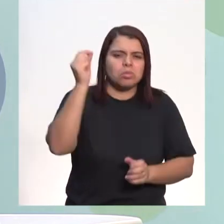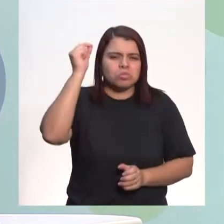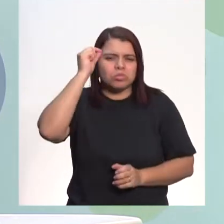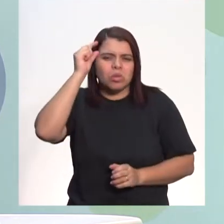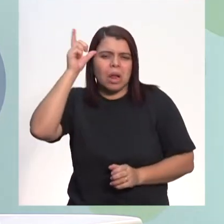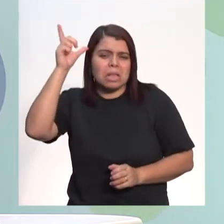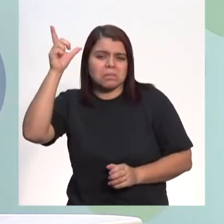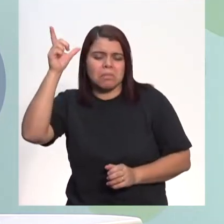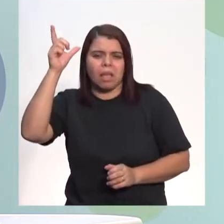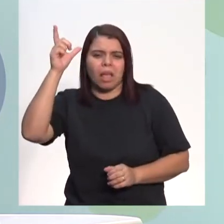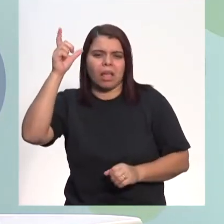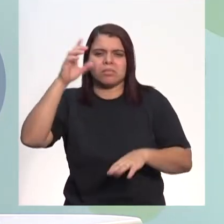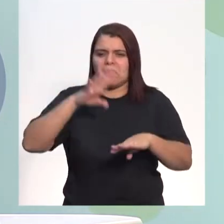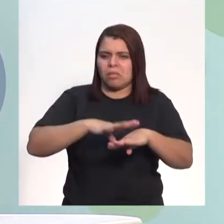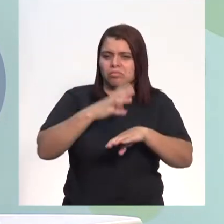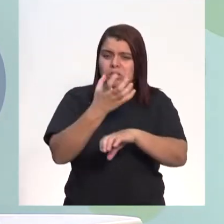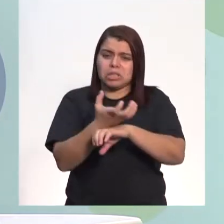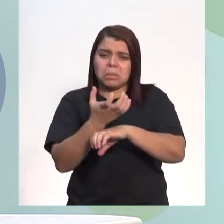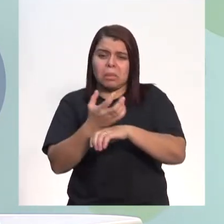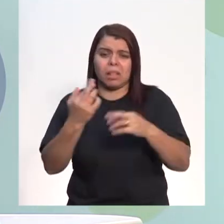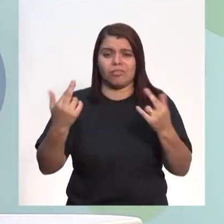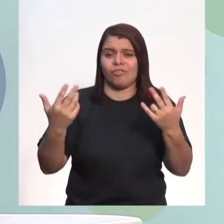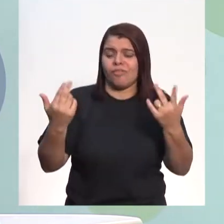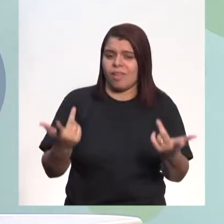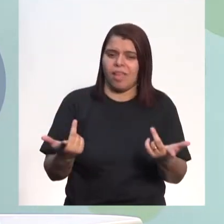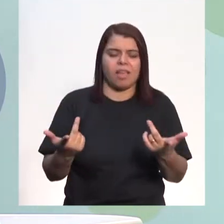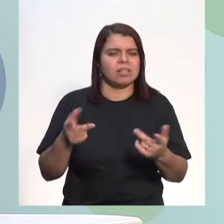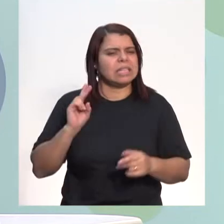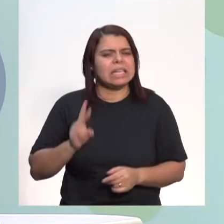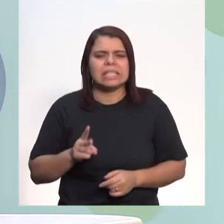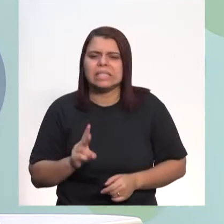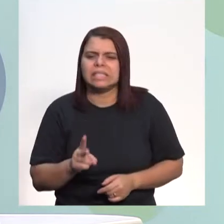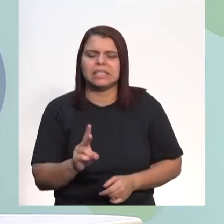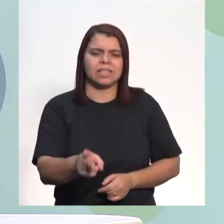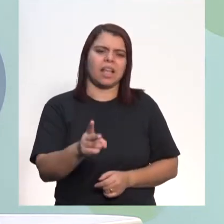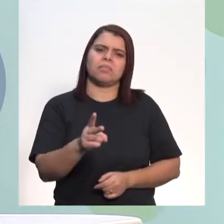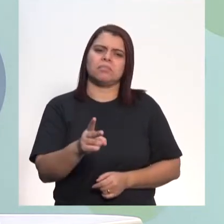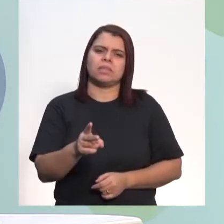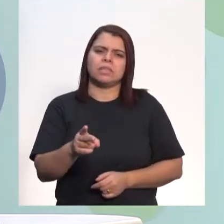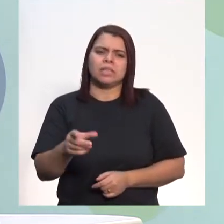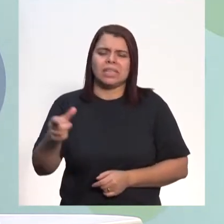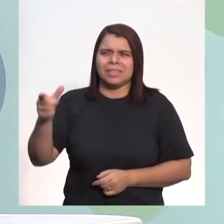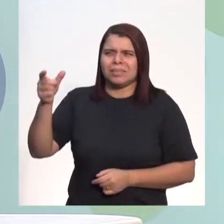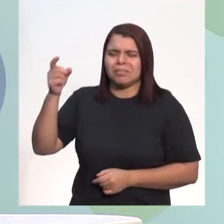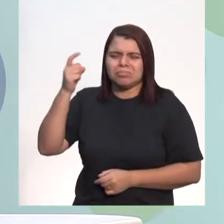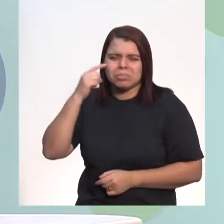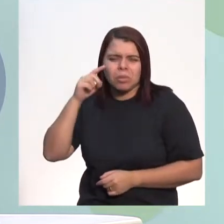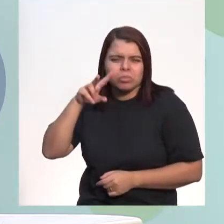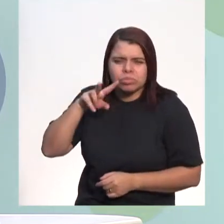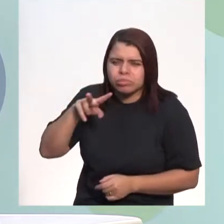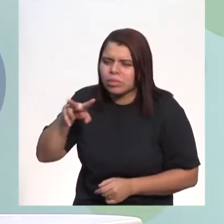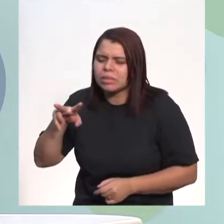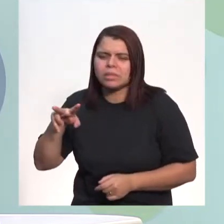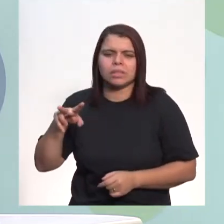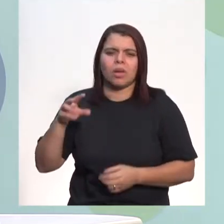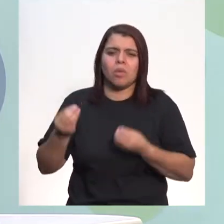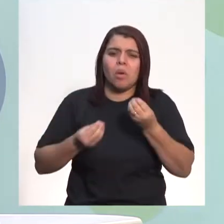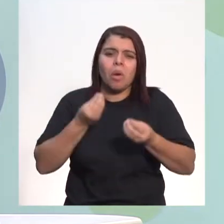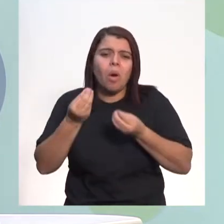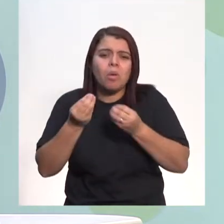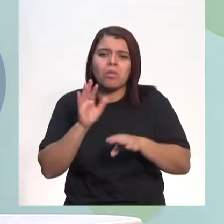finais, a preocupação da transição, né, sempre é um ponto de atenção para a gente. A tecnologia pode contribuir aí com esse